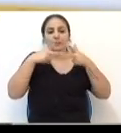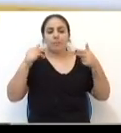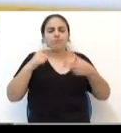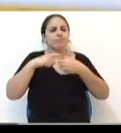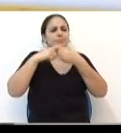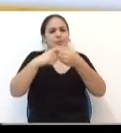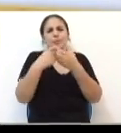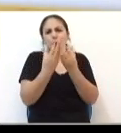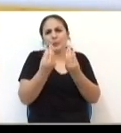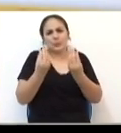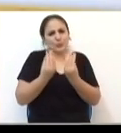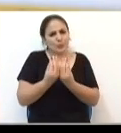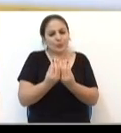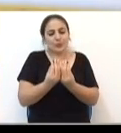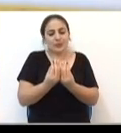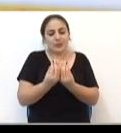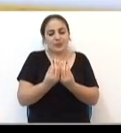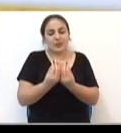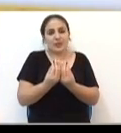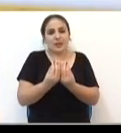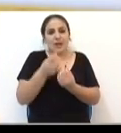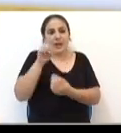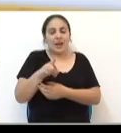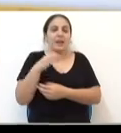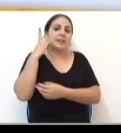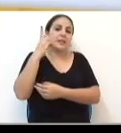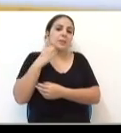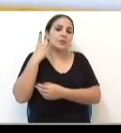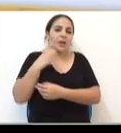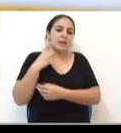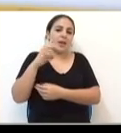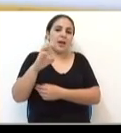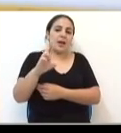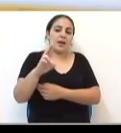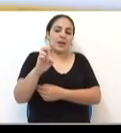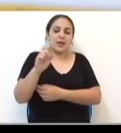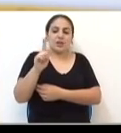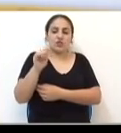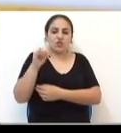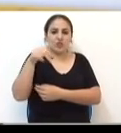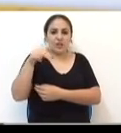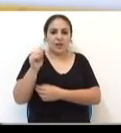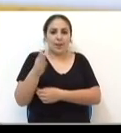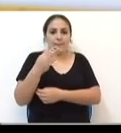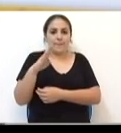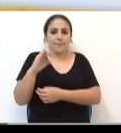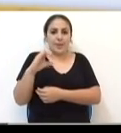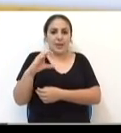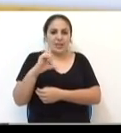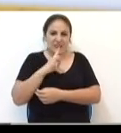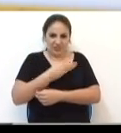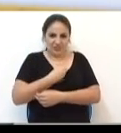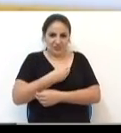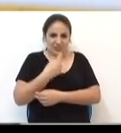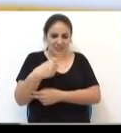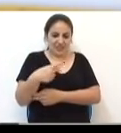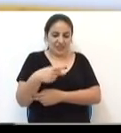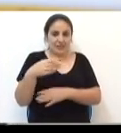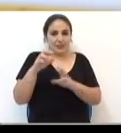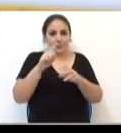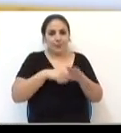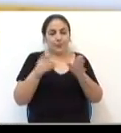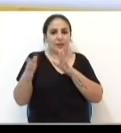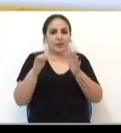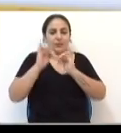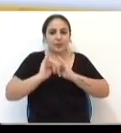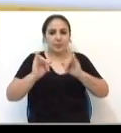tem também muitos parceiros, e um dos nossos parceiros fortes é a deputada Regina Beck, que esteve aqui, né, na época de campanha e vai